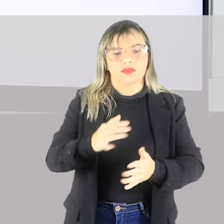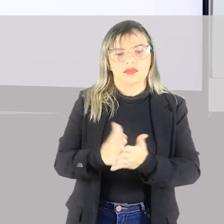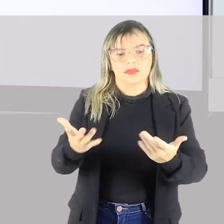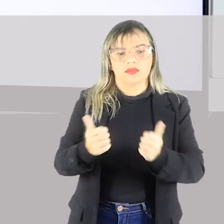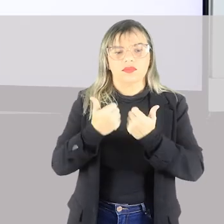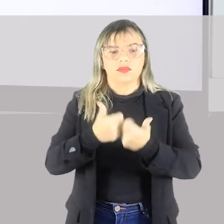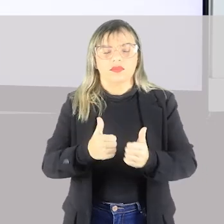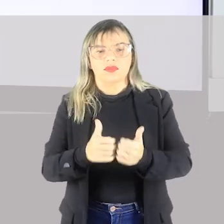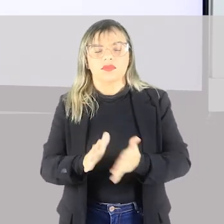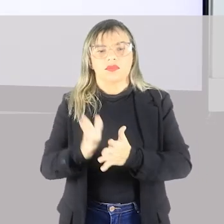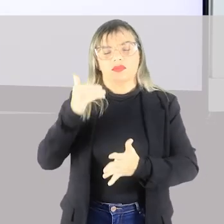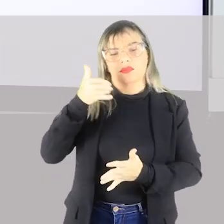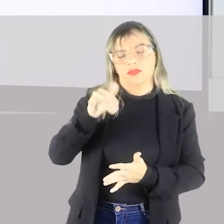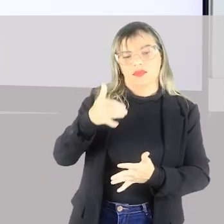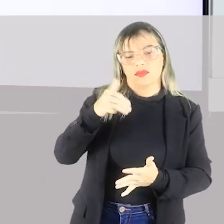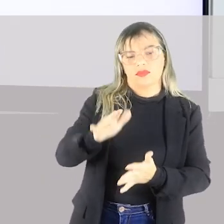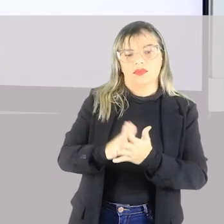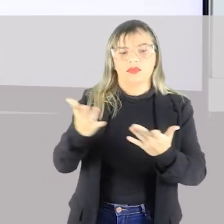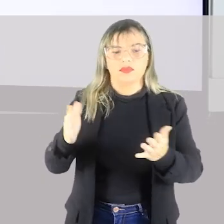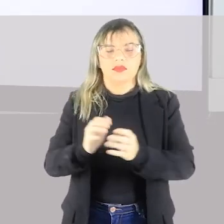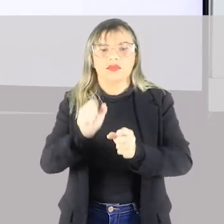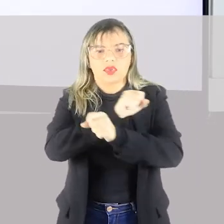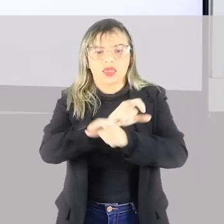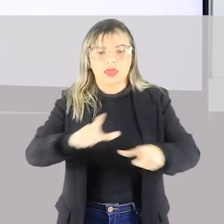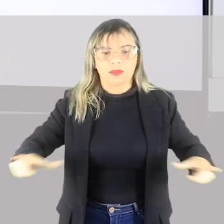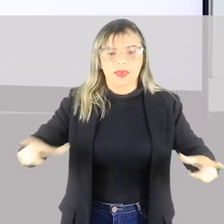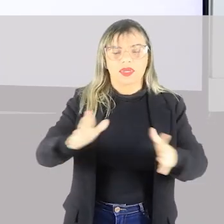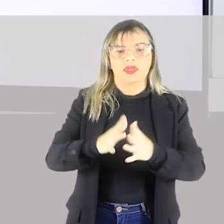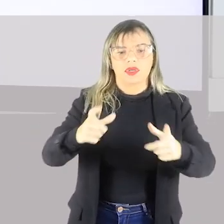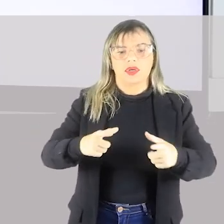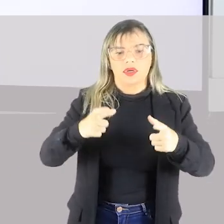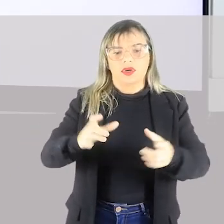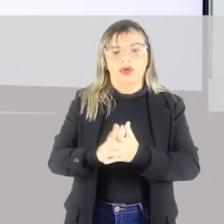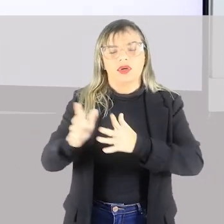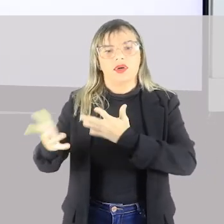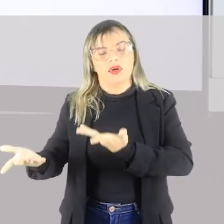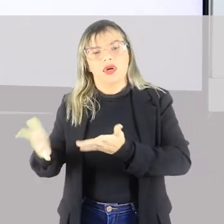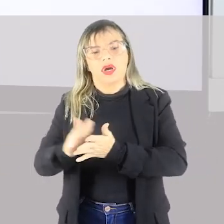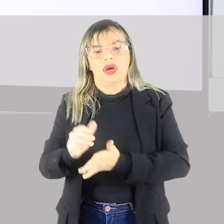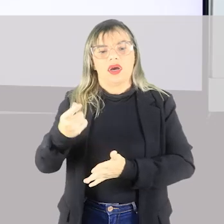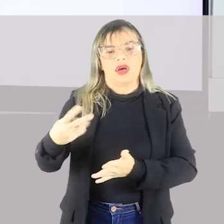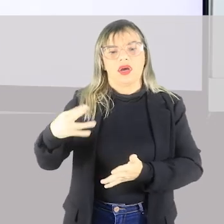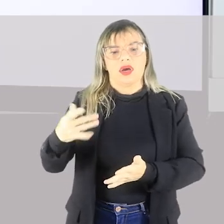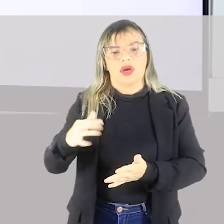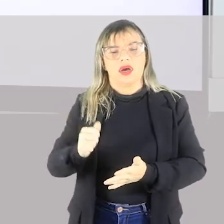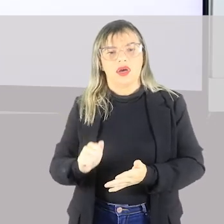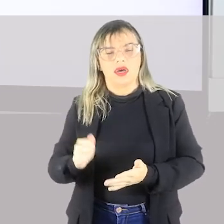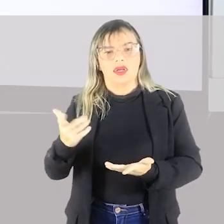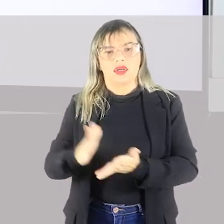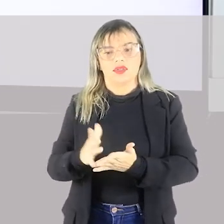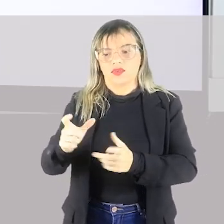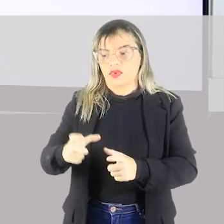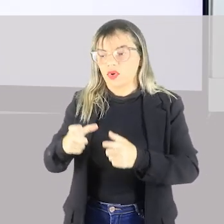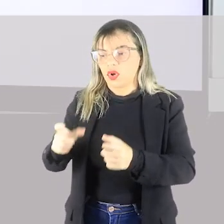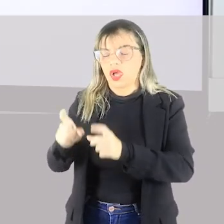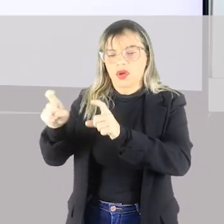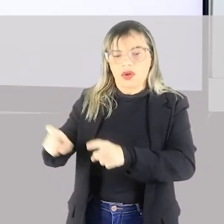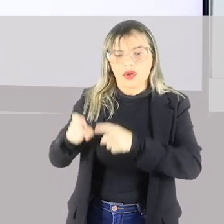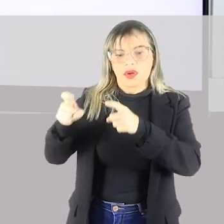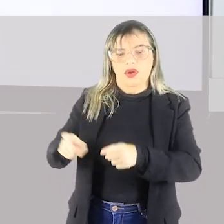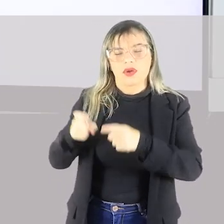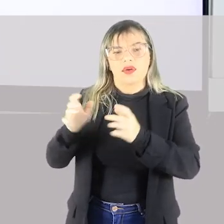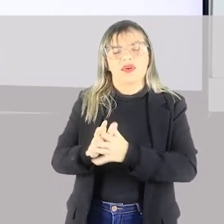de energia, de saneamento básico, agrárias, sobretudo se for zona rural. Então existe